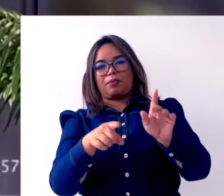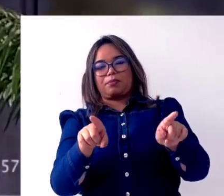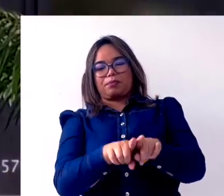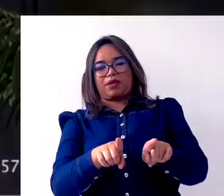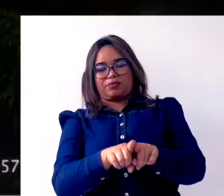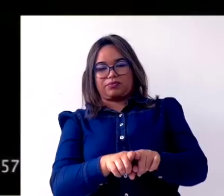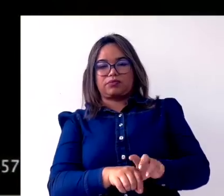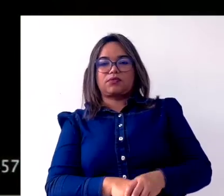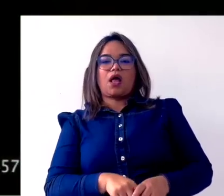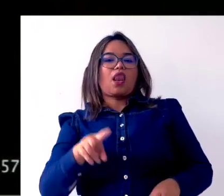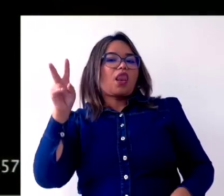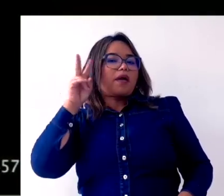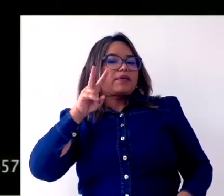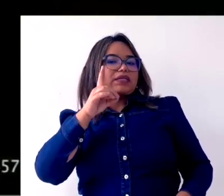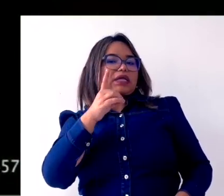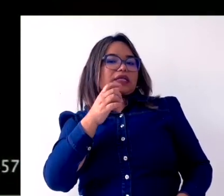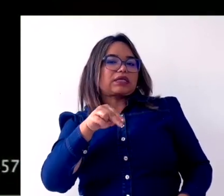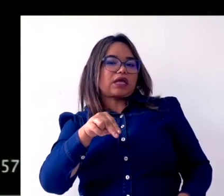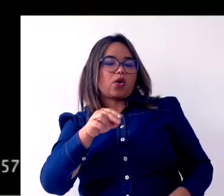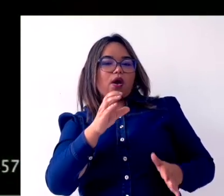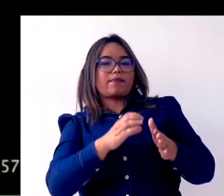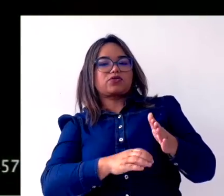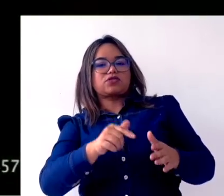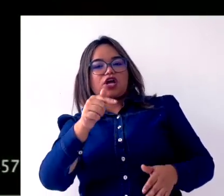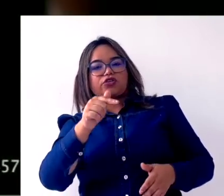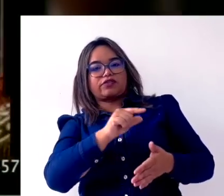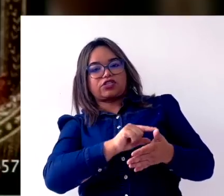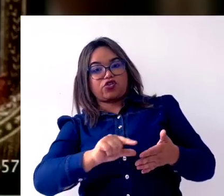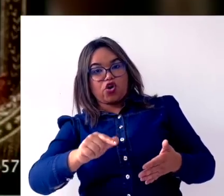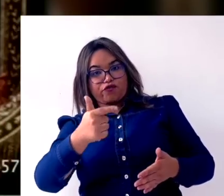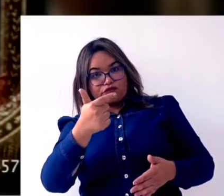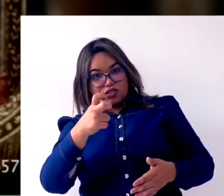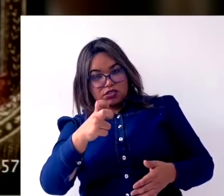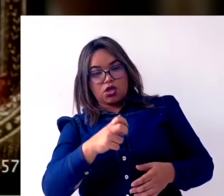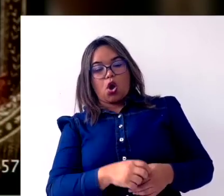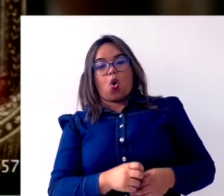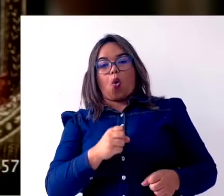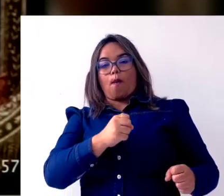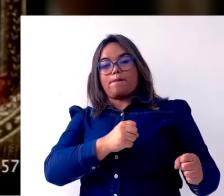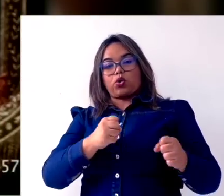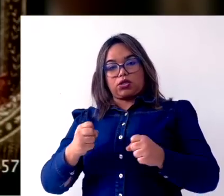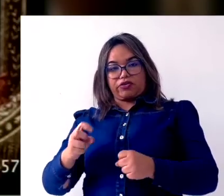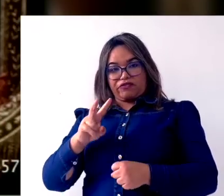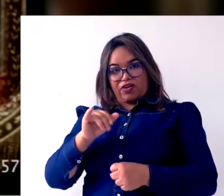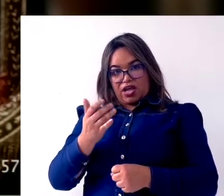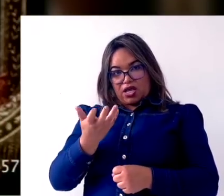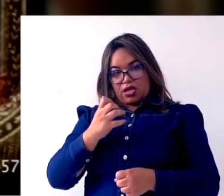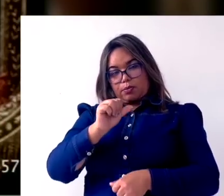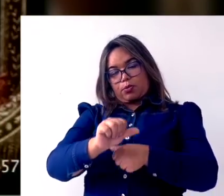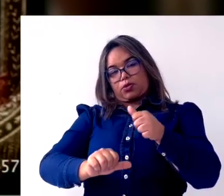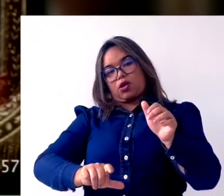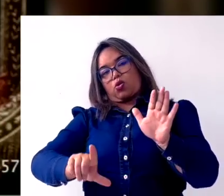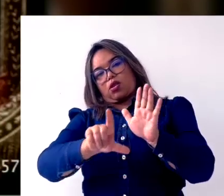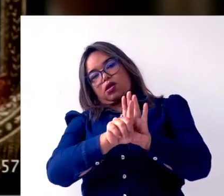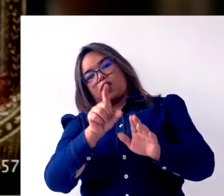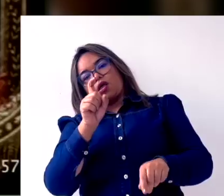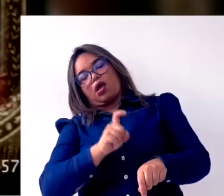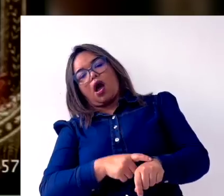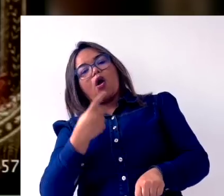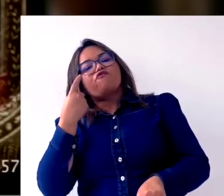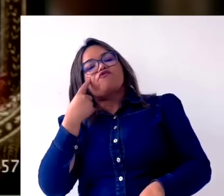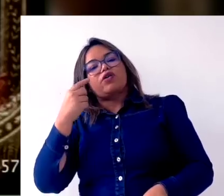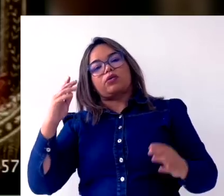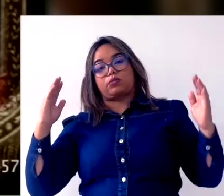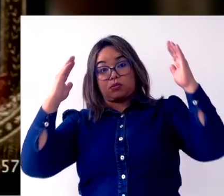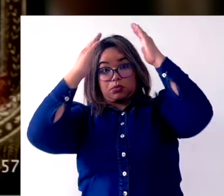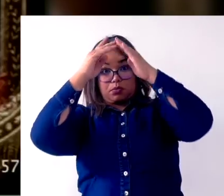Daniel 7:25? E ele cuidará em mudar os tempos e a lei. Bem, vamos perguntar ao Papa se ele fez isso.